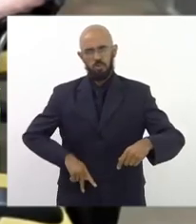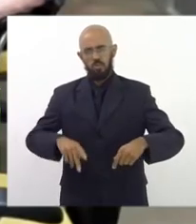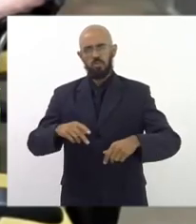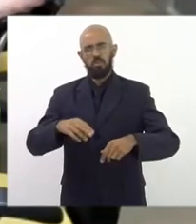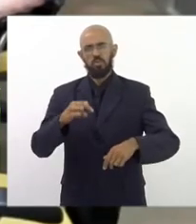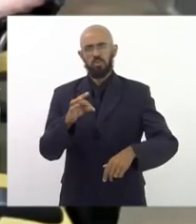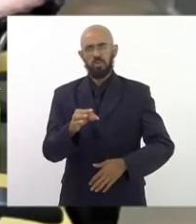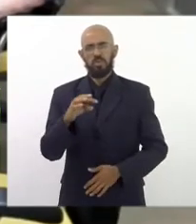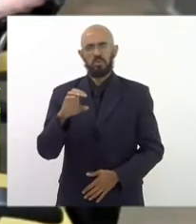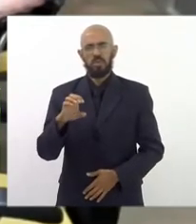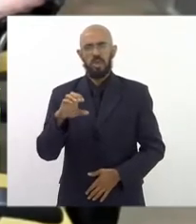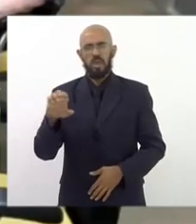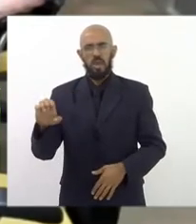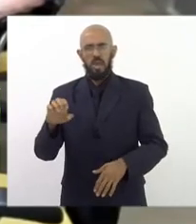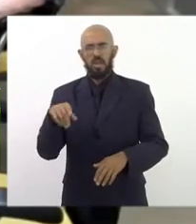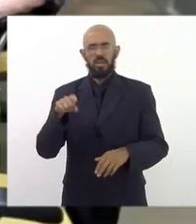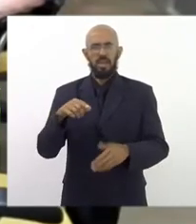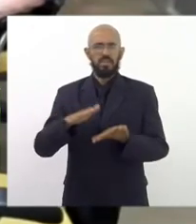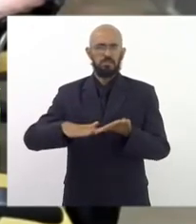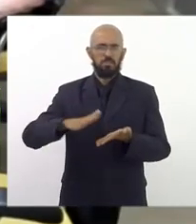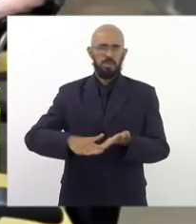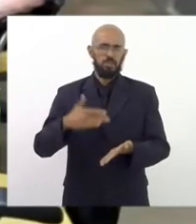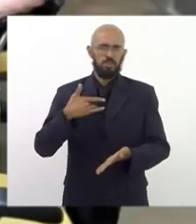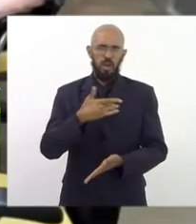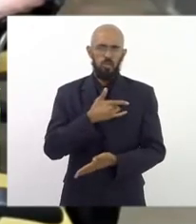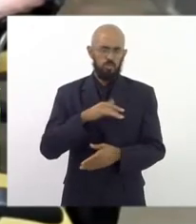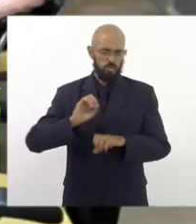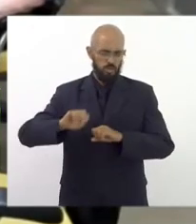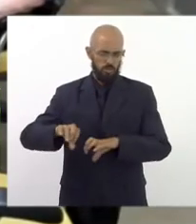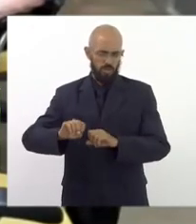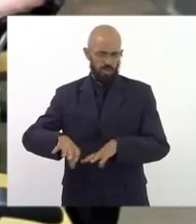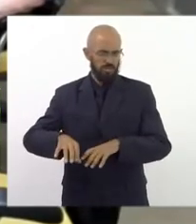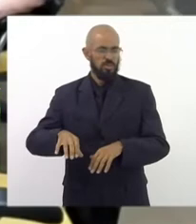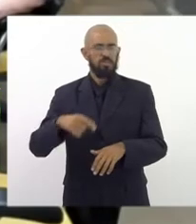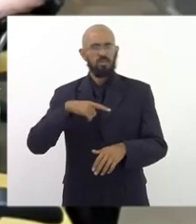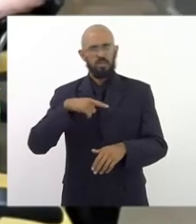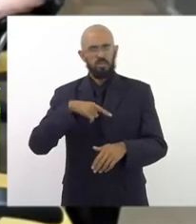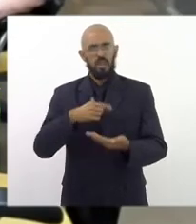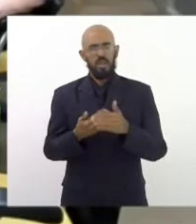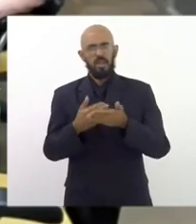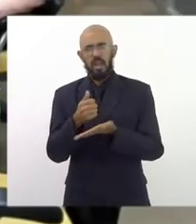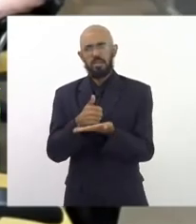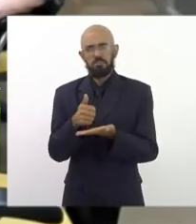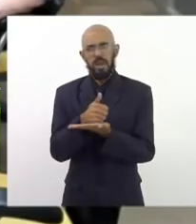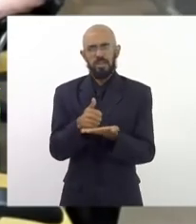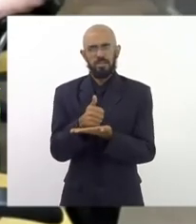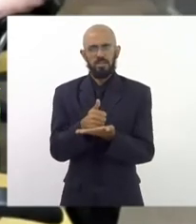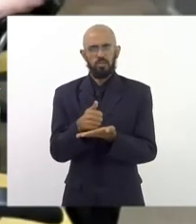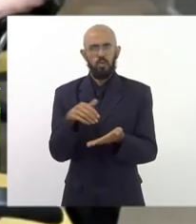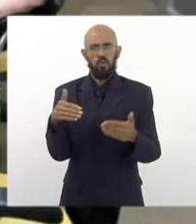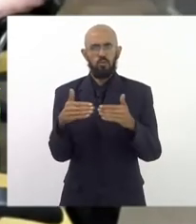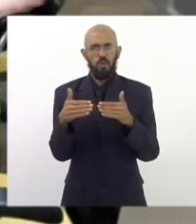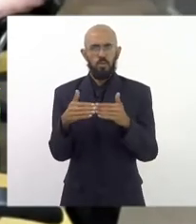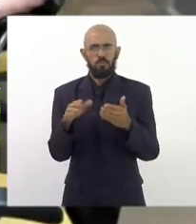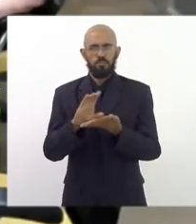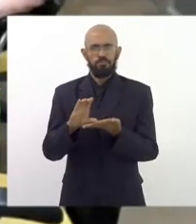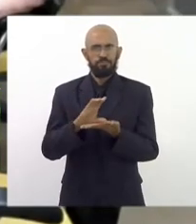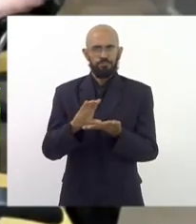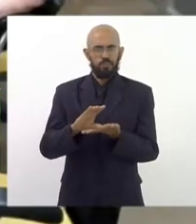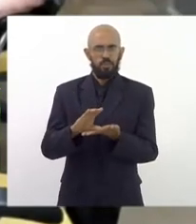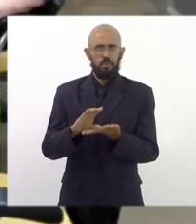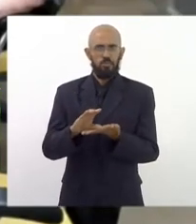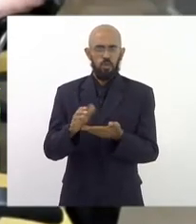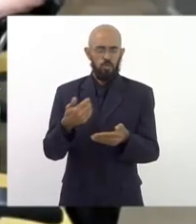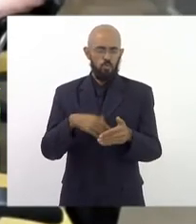referiam às despesas com saúde e educação, os mínimos constitucionais que acabaram sendo empenhados